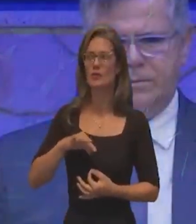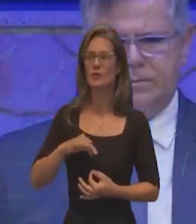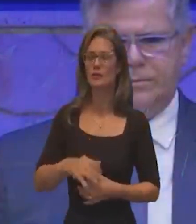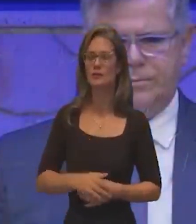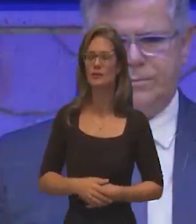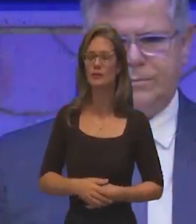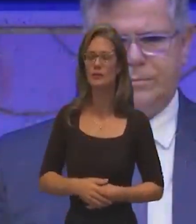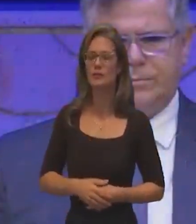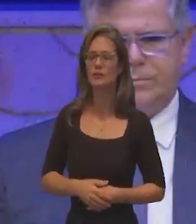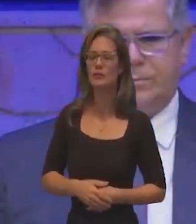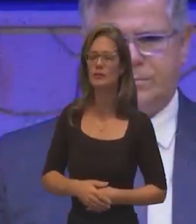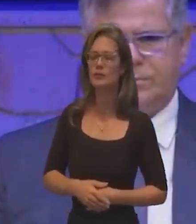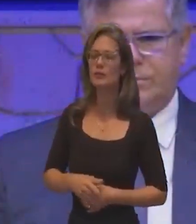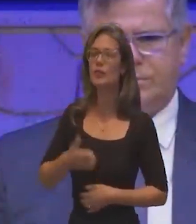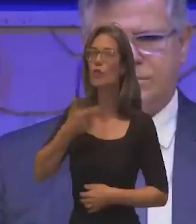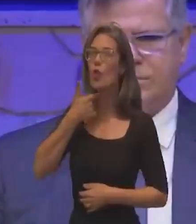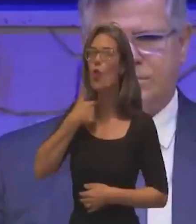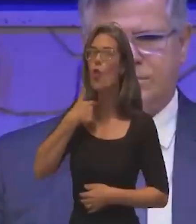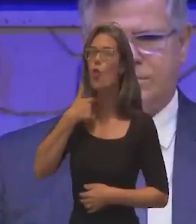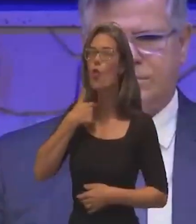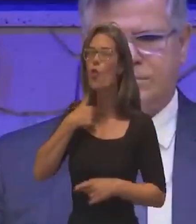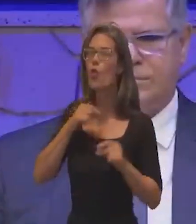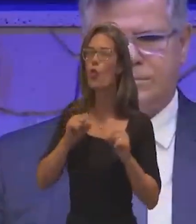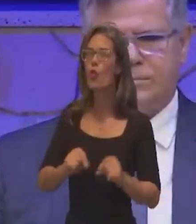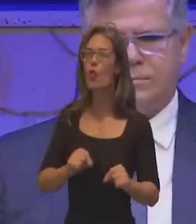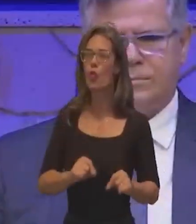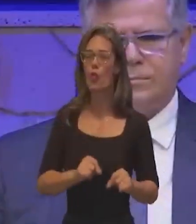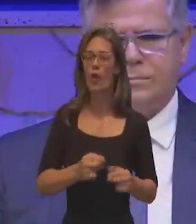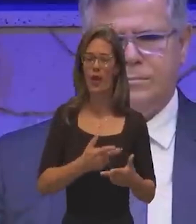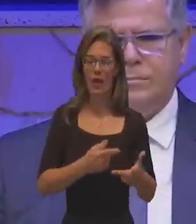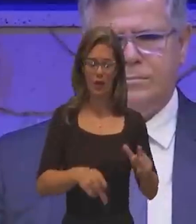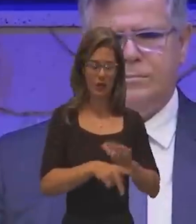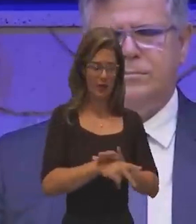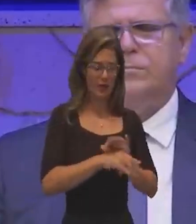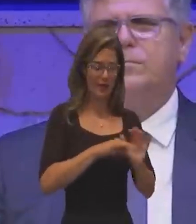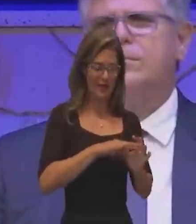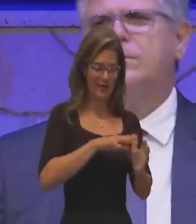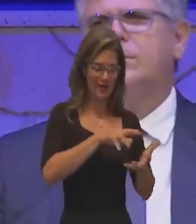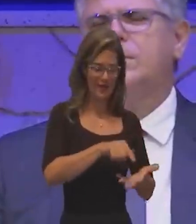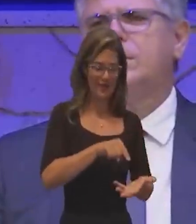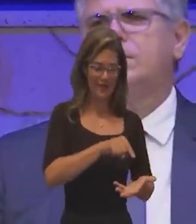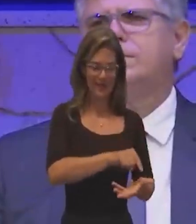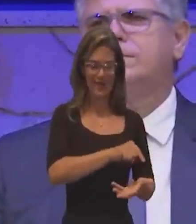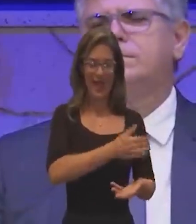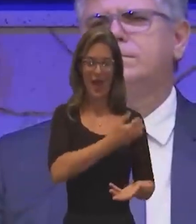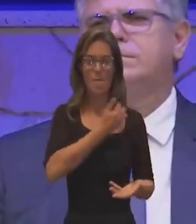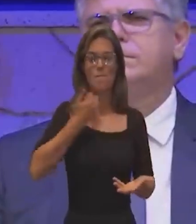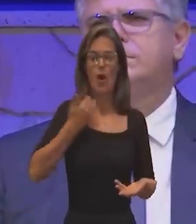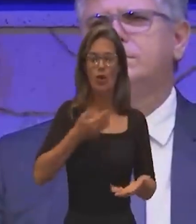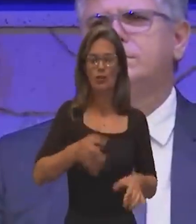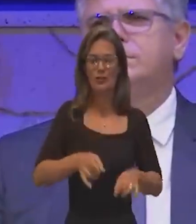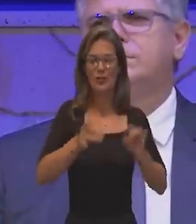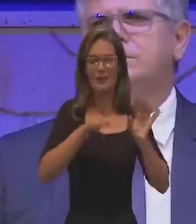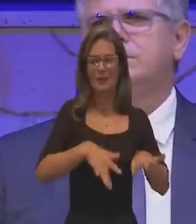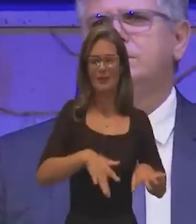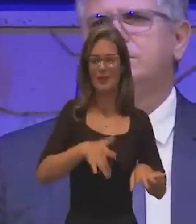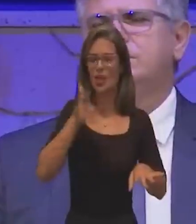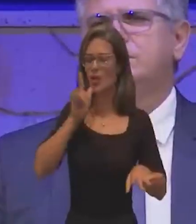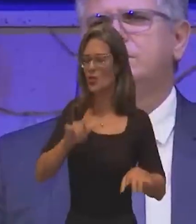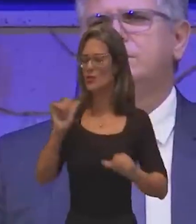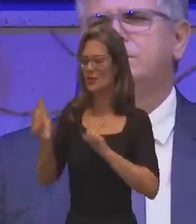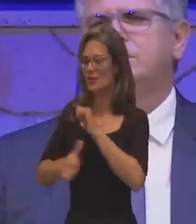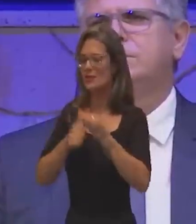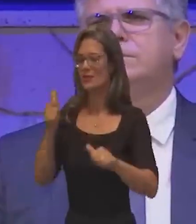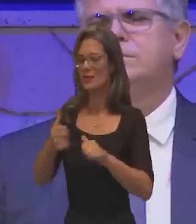um desejo de deixar a mortalidade para ser revestido da imortalidade. E